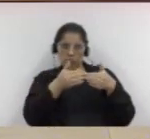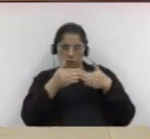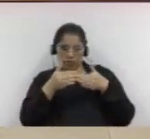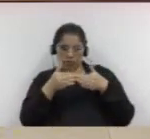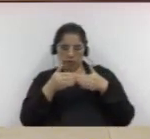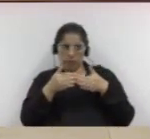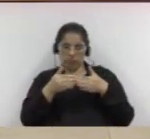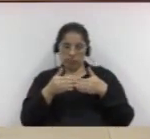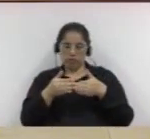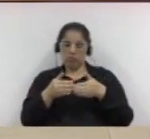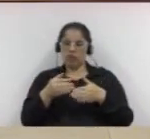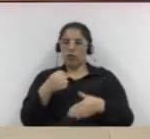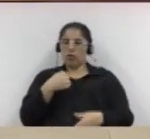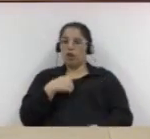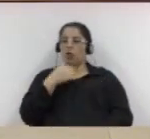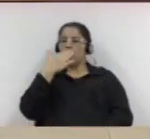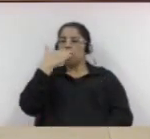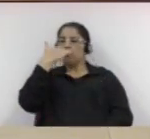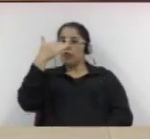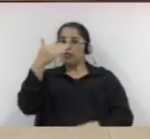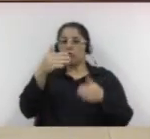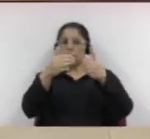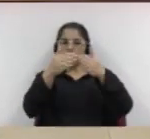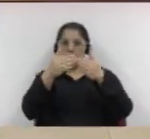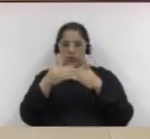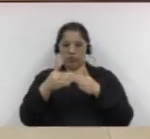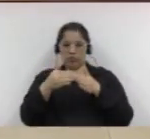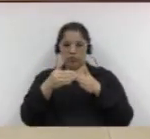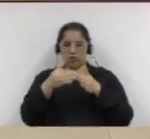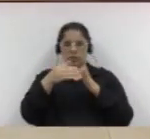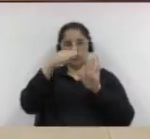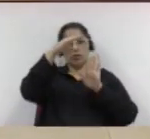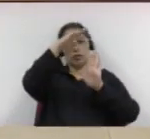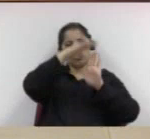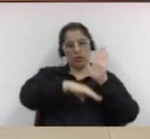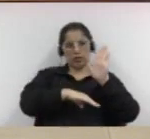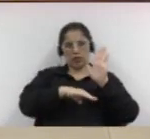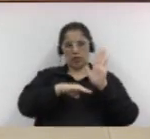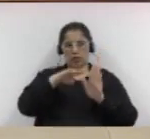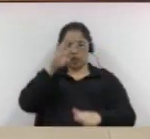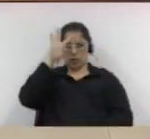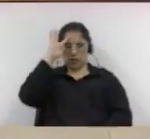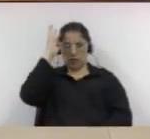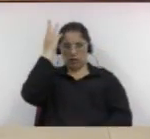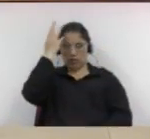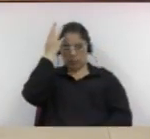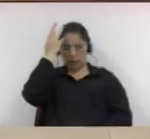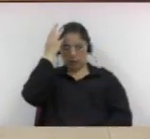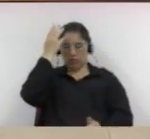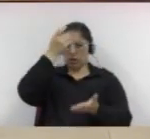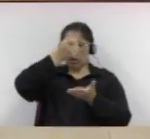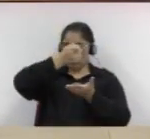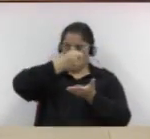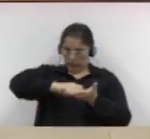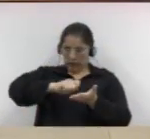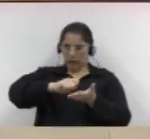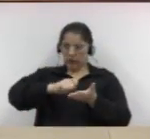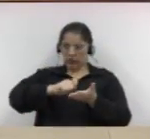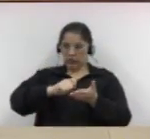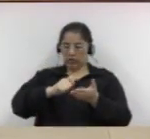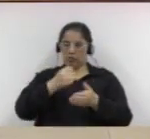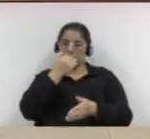questão de ordem. Eu faço um requerimento para a retirada desse requerimento. Por favor, Vossa Excelência assine e